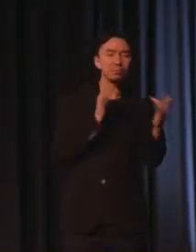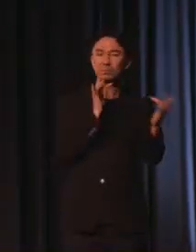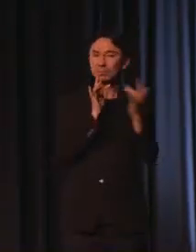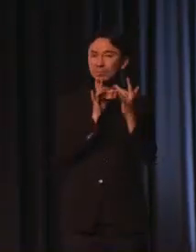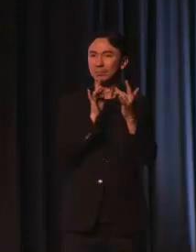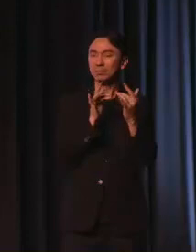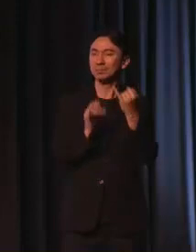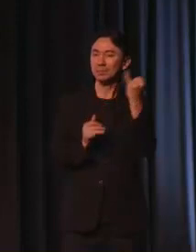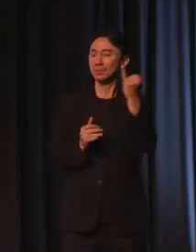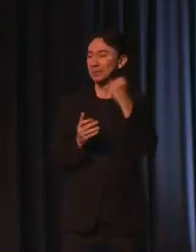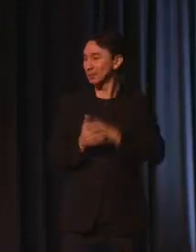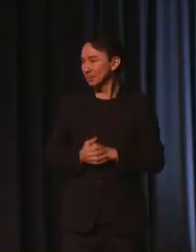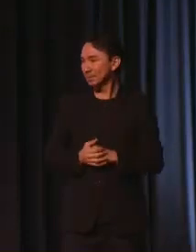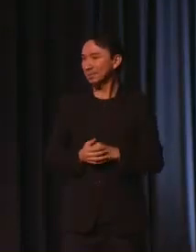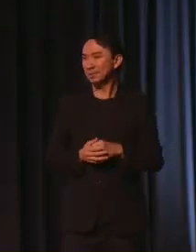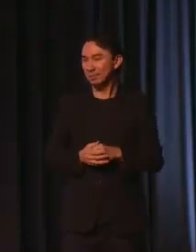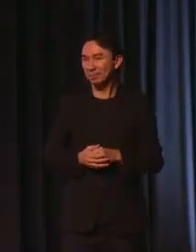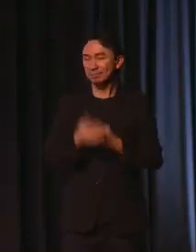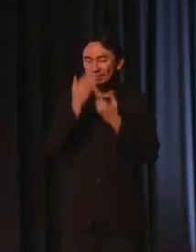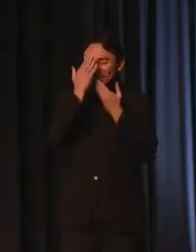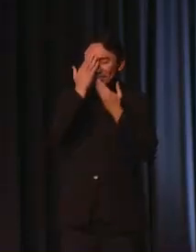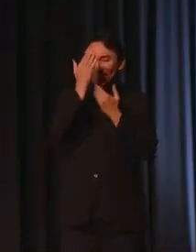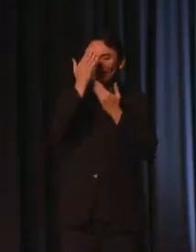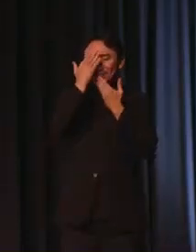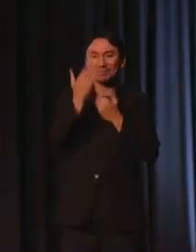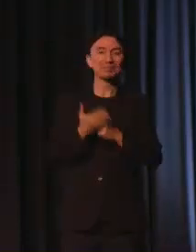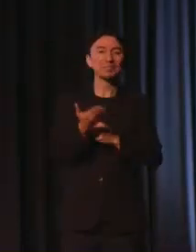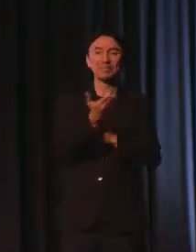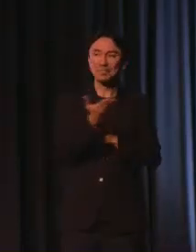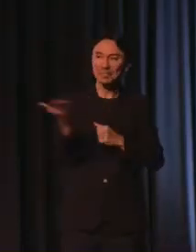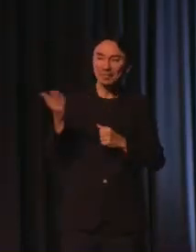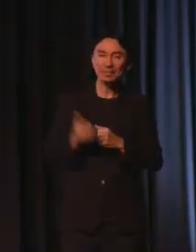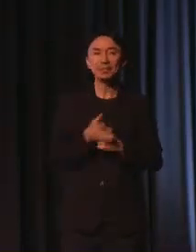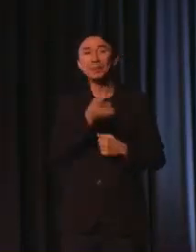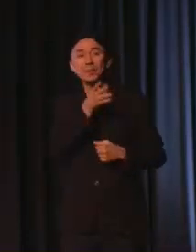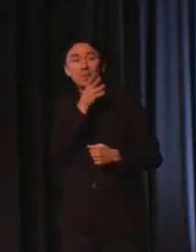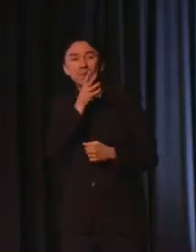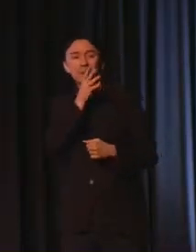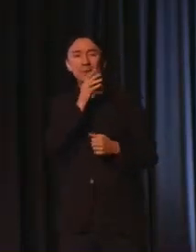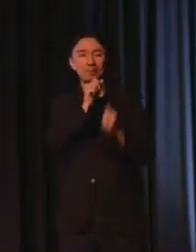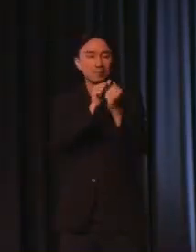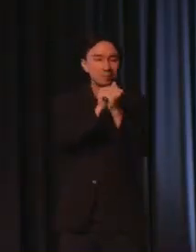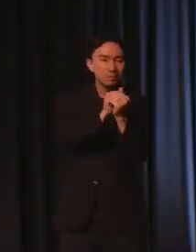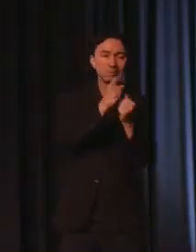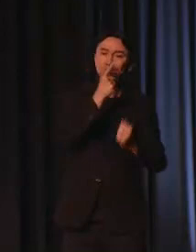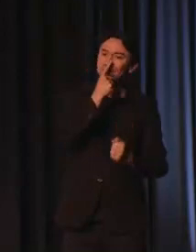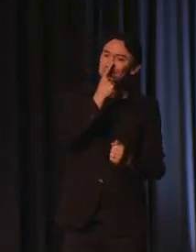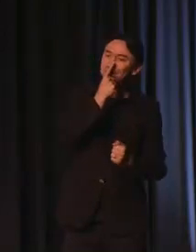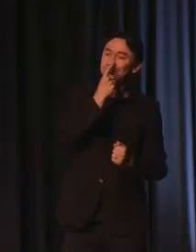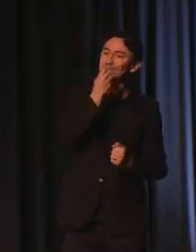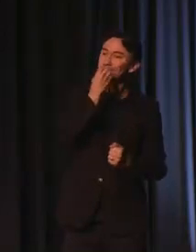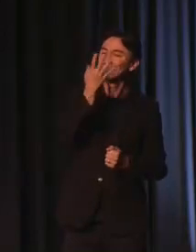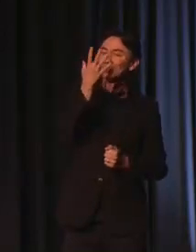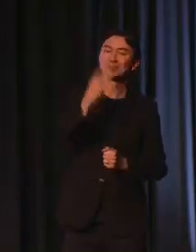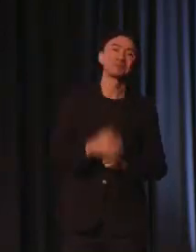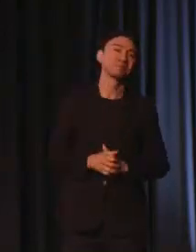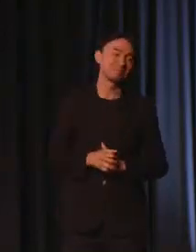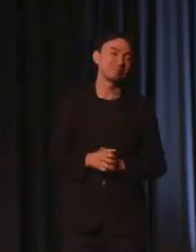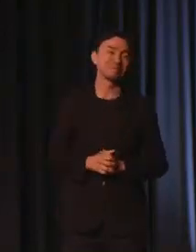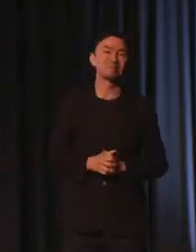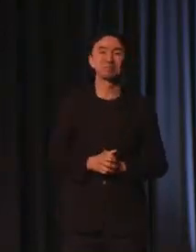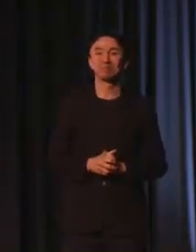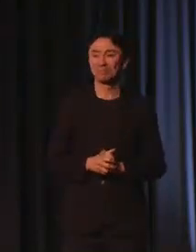nós estamos plenamente gratos por isso, conhecer vocês mais de perto, né, ter esse acesso a vocês,